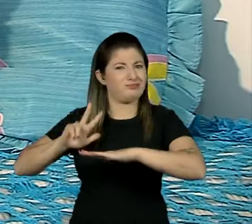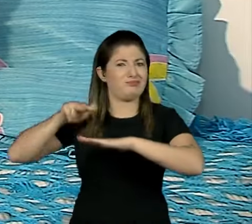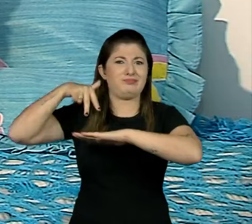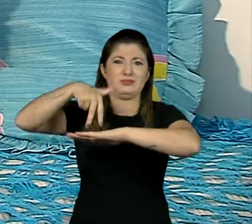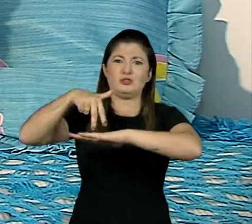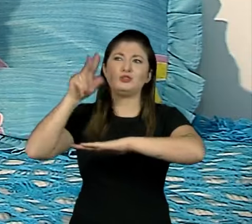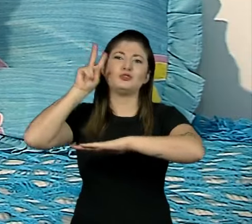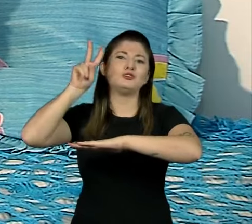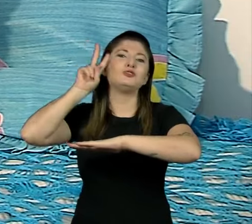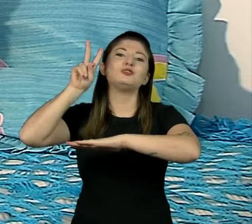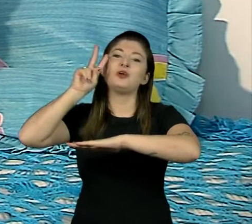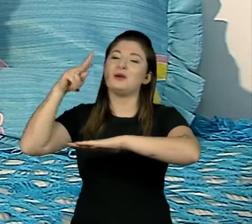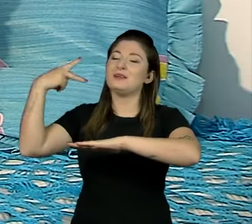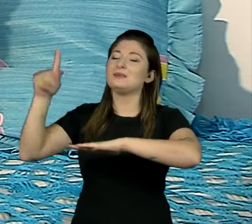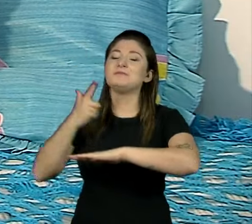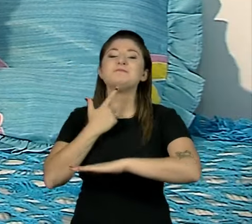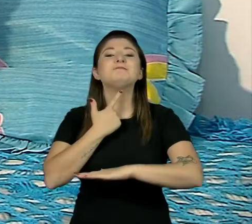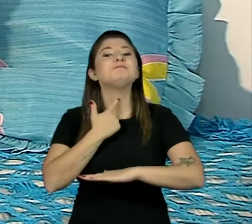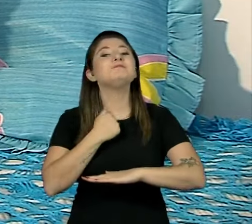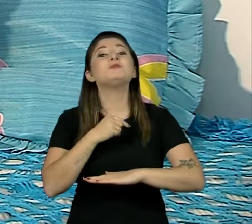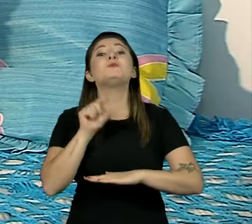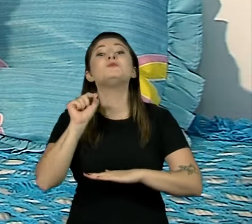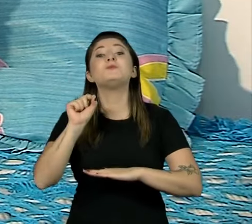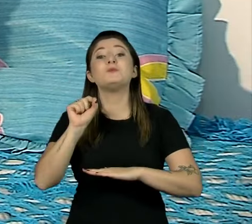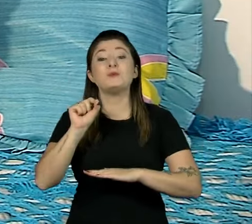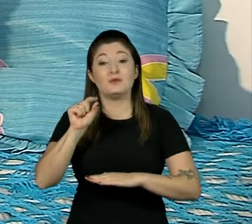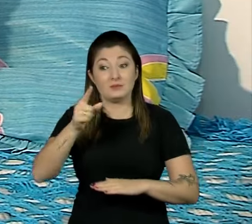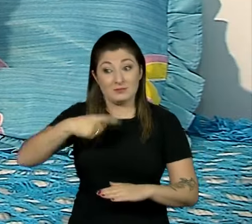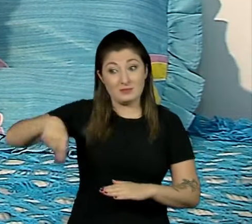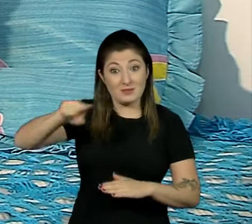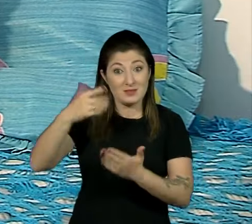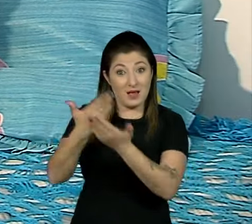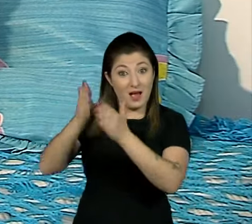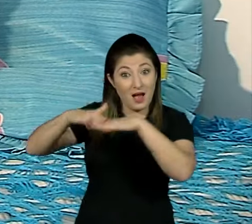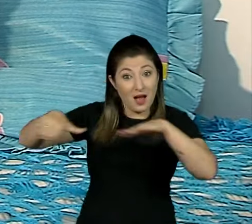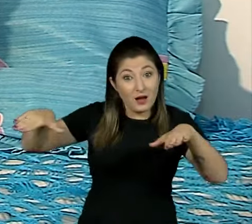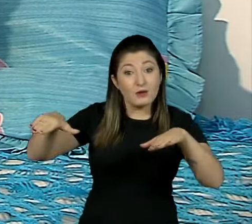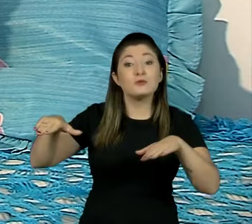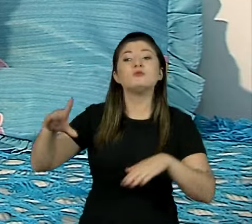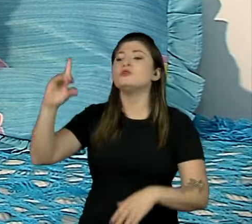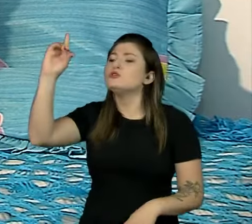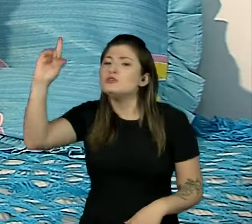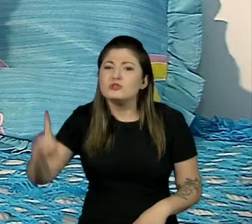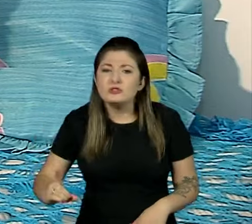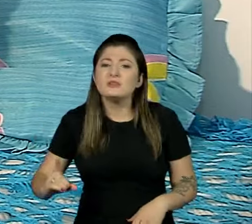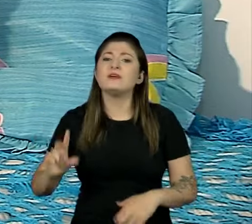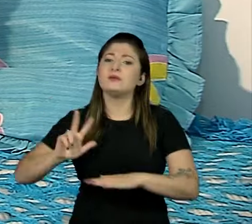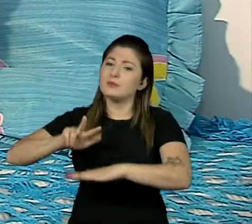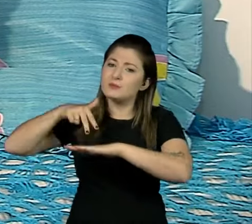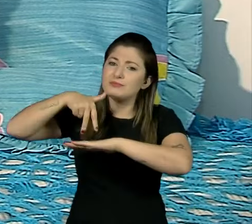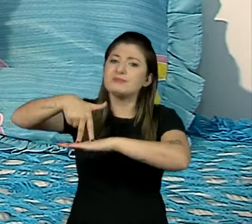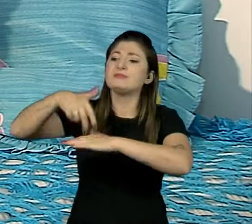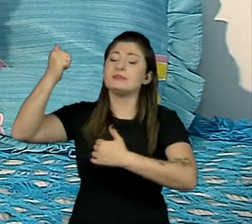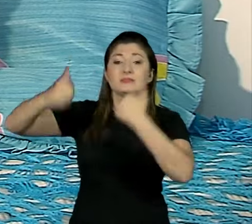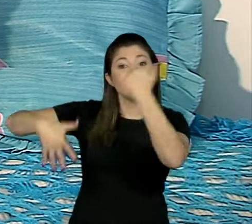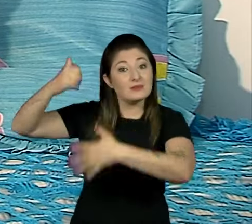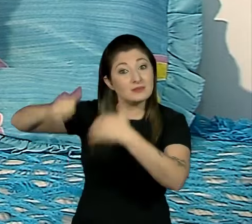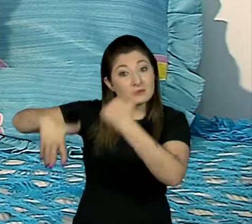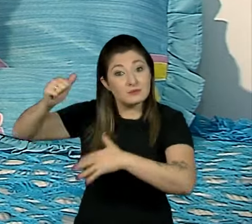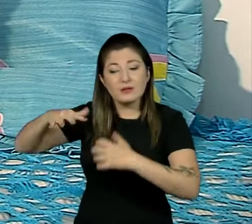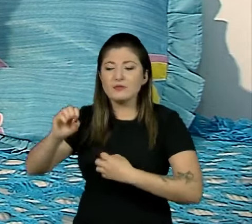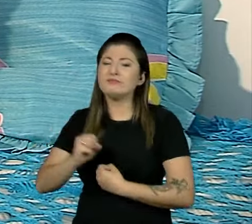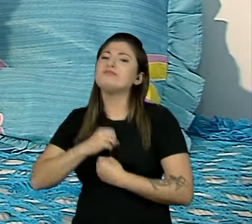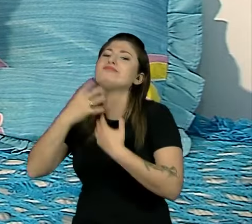e tem um desejo. Os alunos, principalmente direito de fala, conseguir falar, expressar